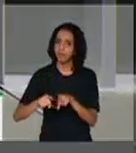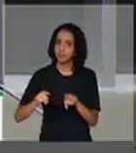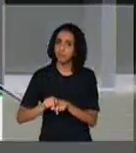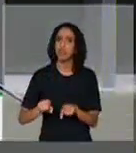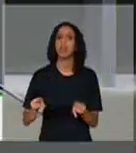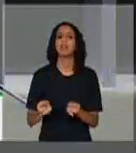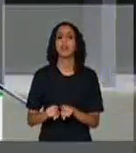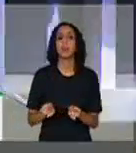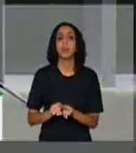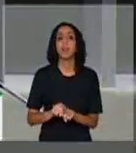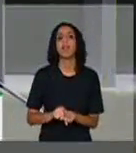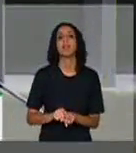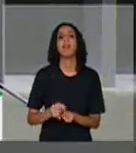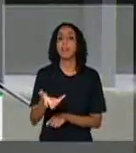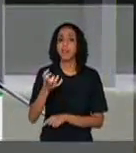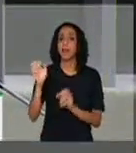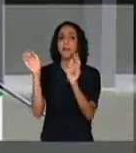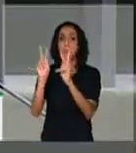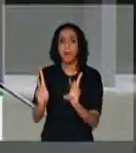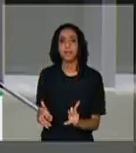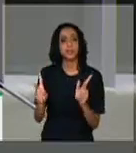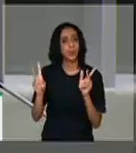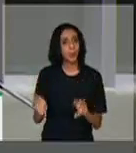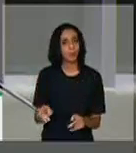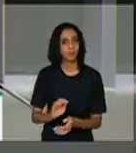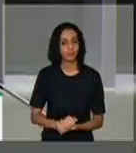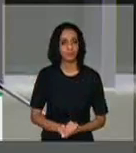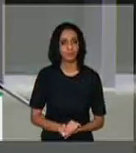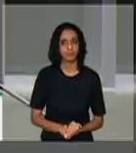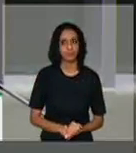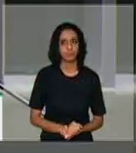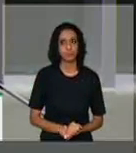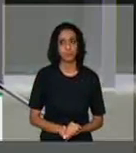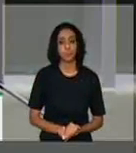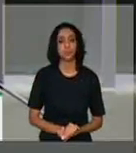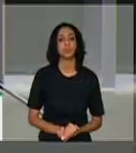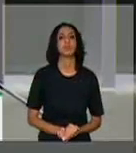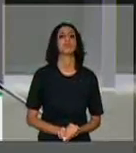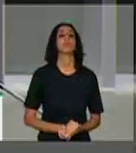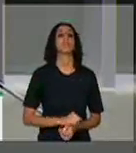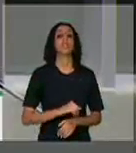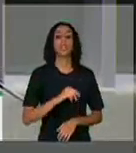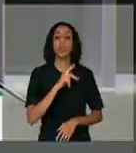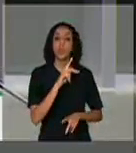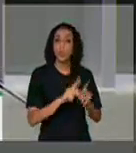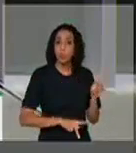lado da paz. O povo brasileiro, apóstolo Paulo de Tarso, ama Israel.